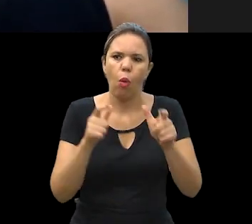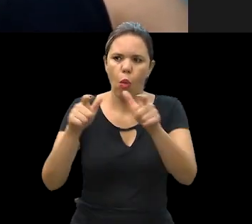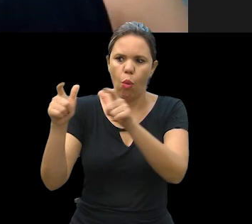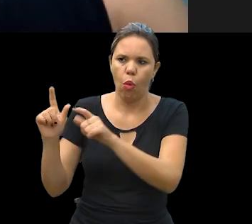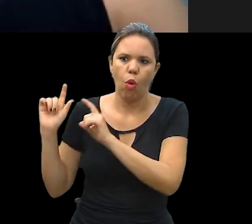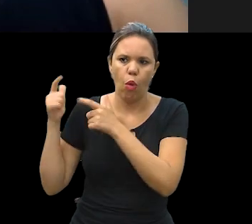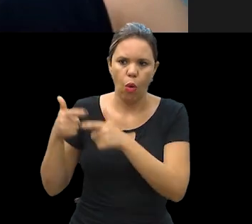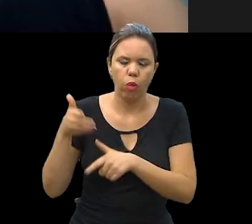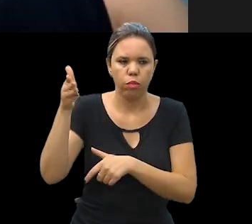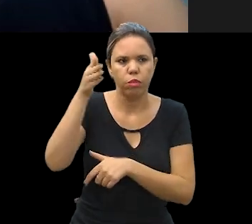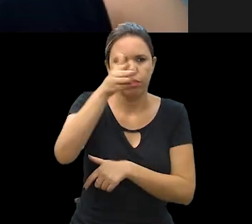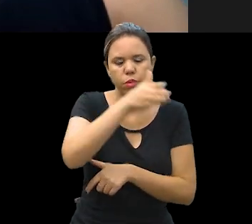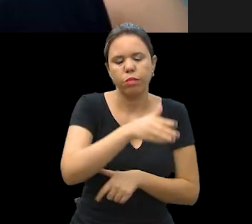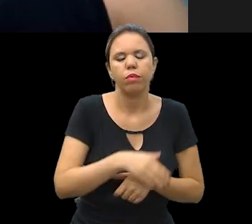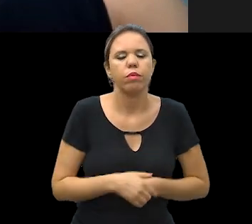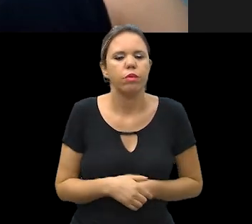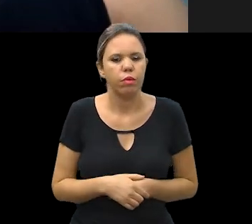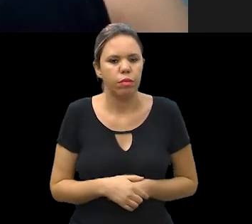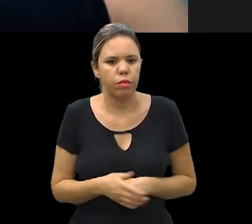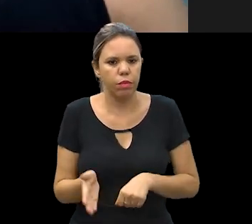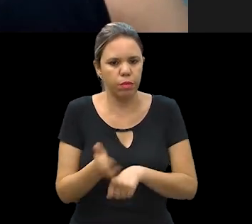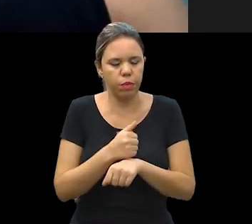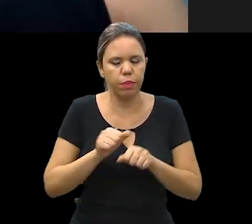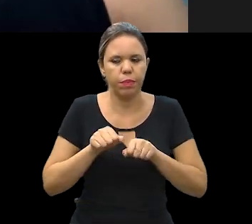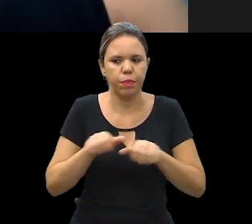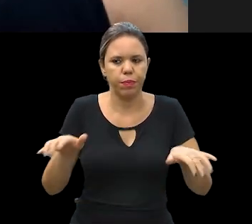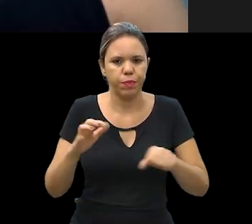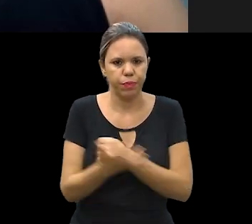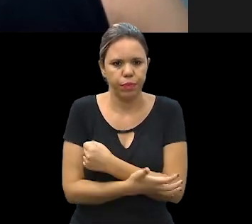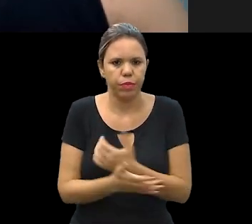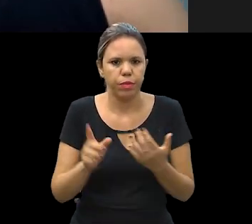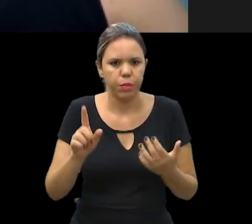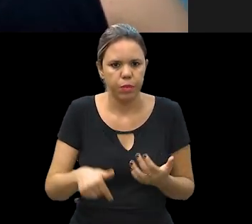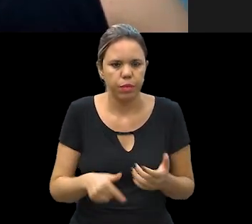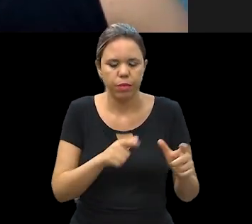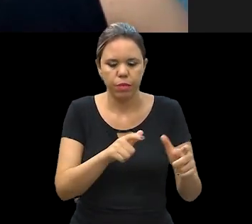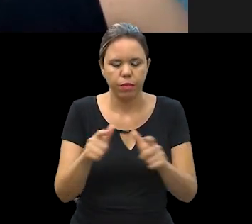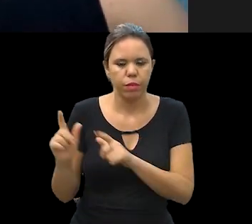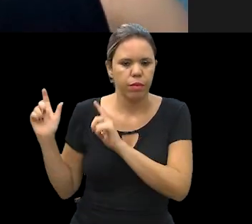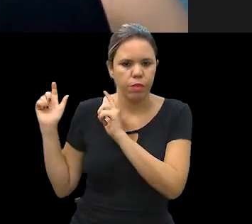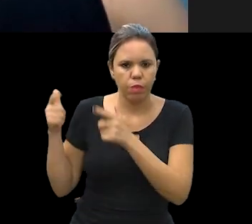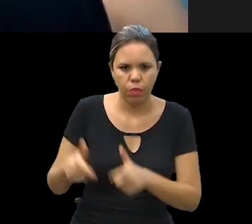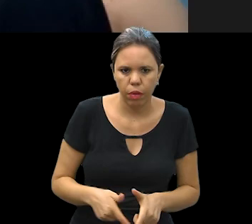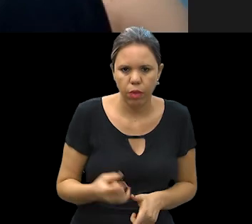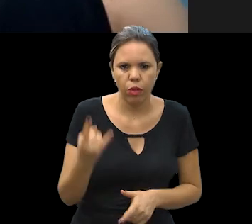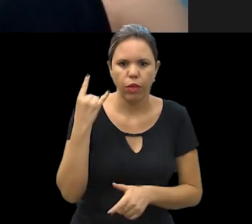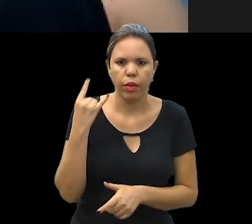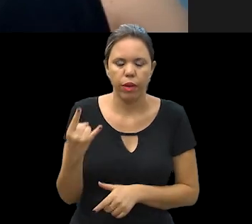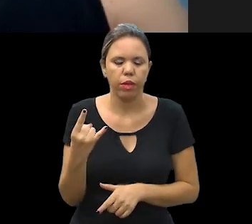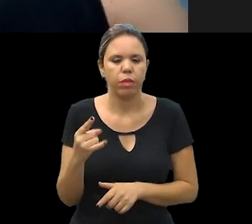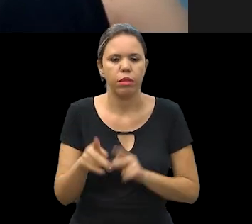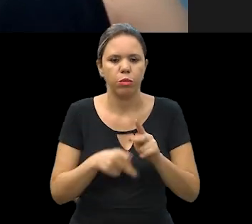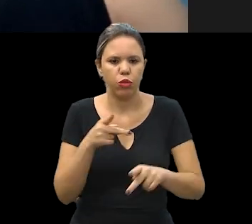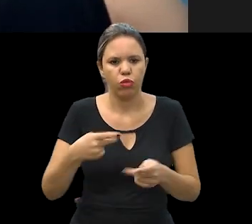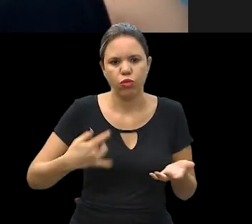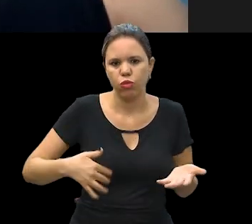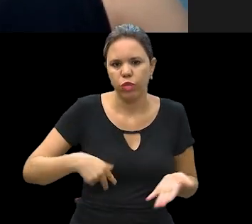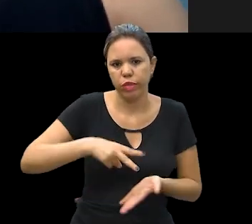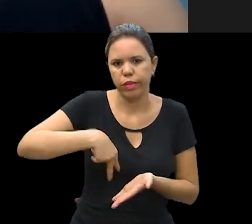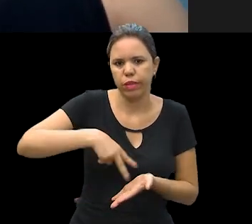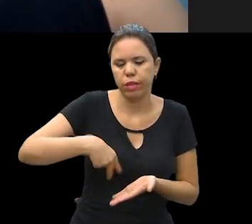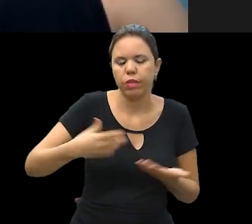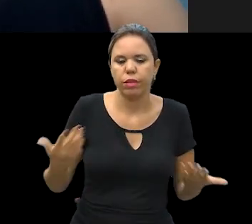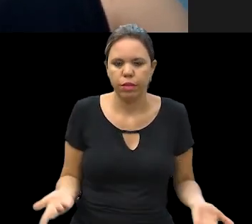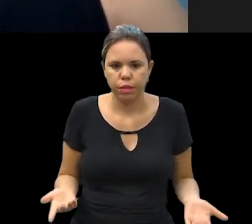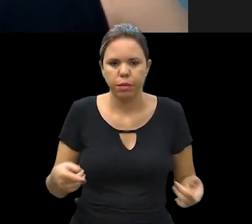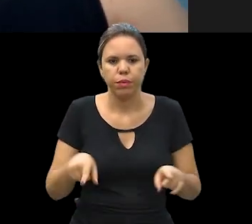lugares tradicionais que a gente toca, ou tocava, né, antes da pandemia, que eram locais tradicionais de rockabilly, para a galera dançar e